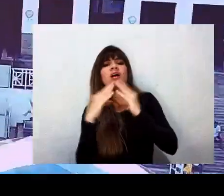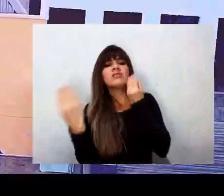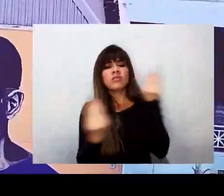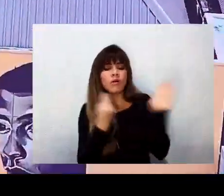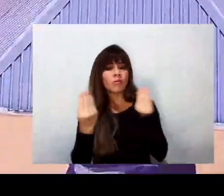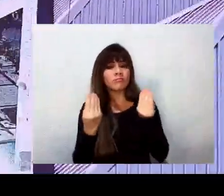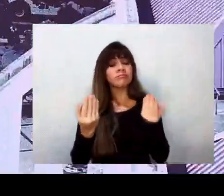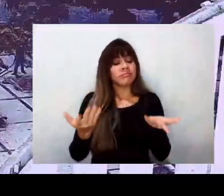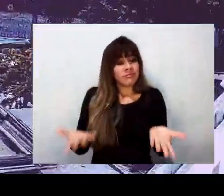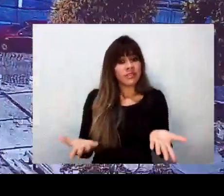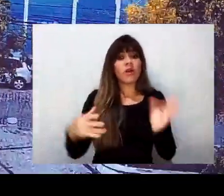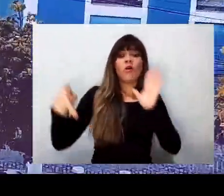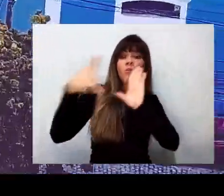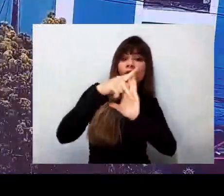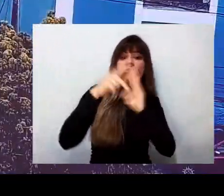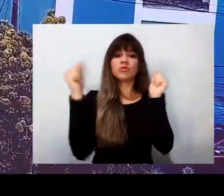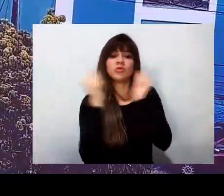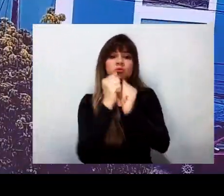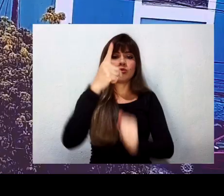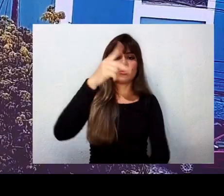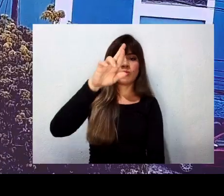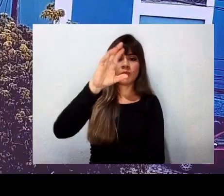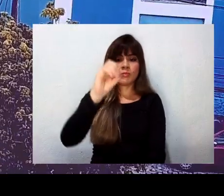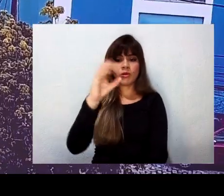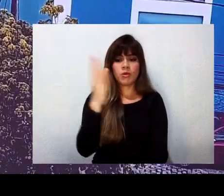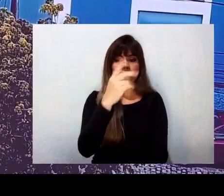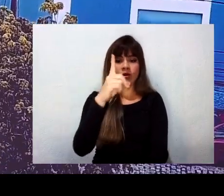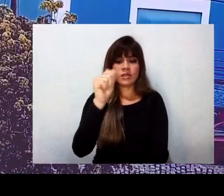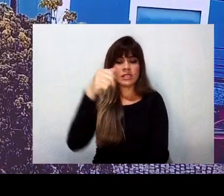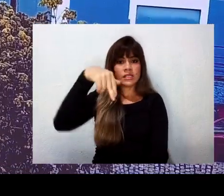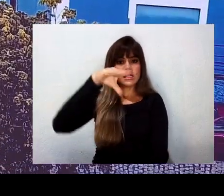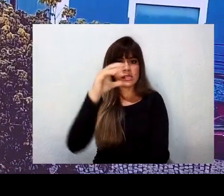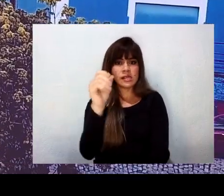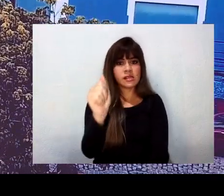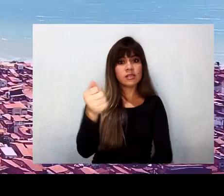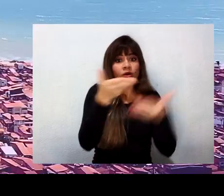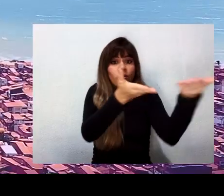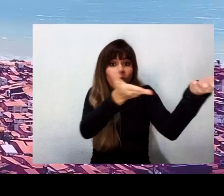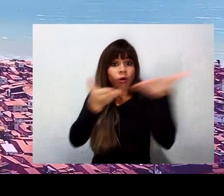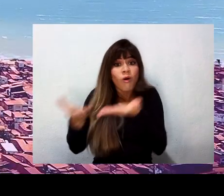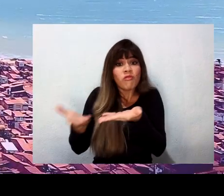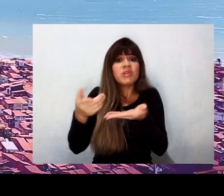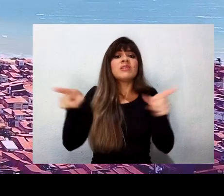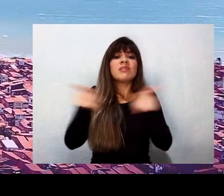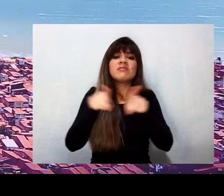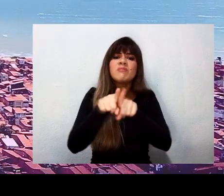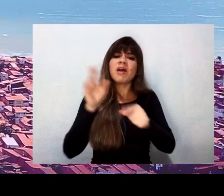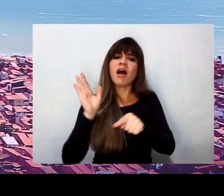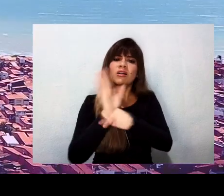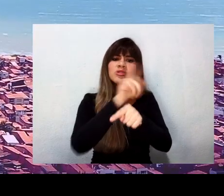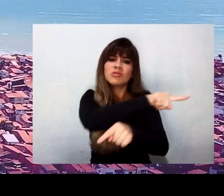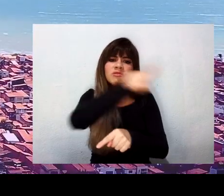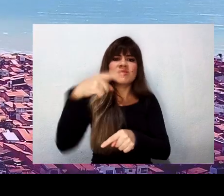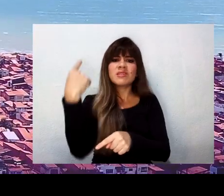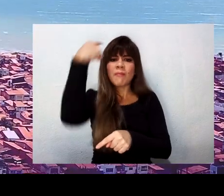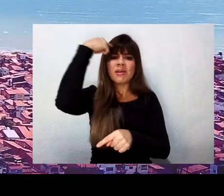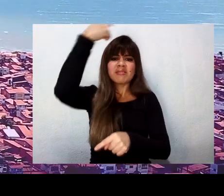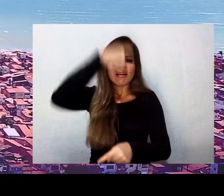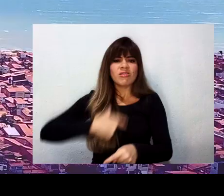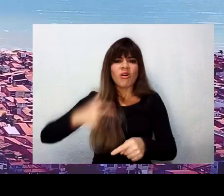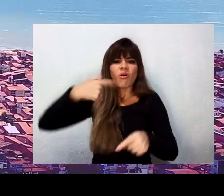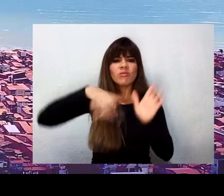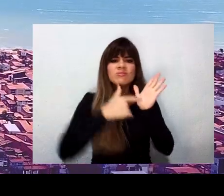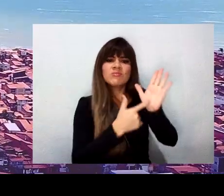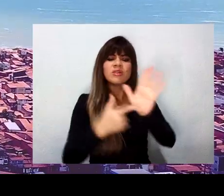de isolamento? Bem, o Porto Dragão, junto com a Prodança e o Levante Teatro de Grupo, convida, inspira você a pensar em